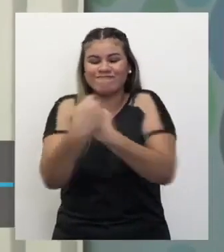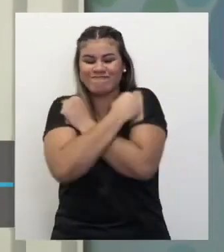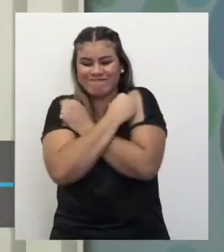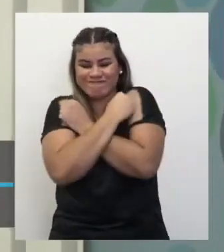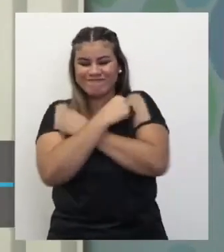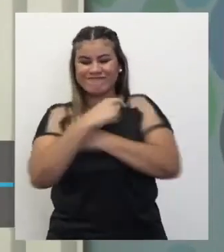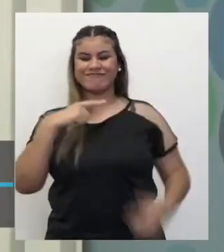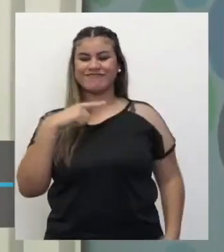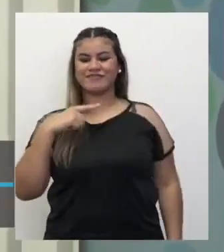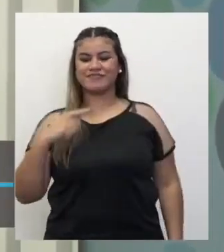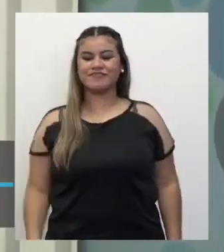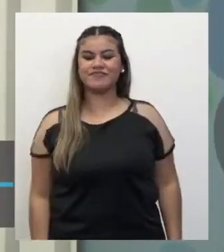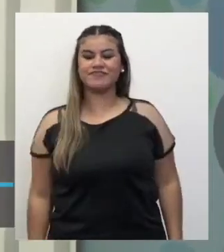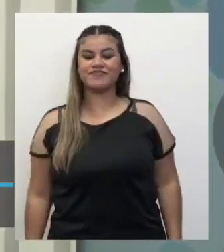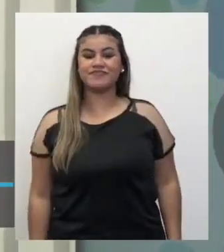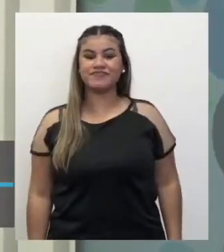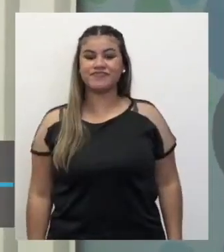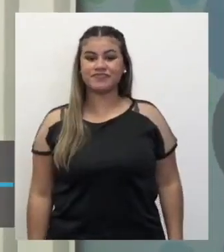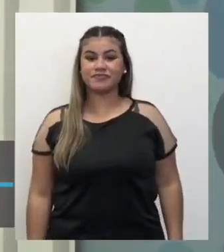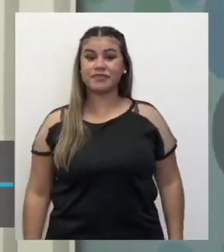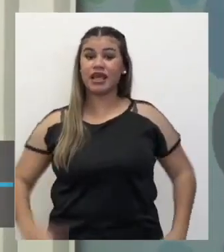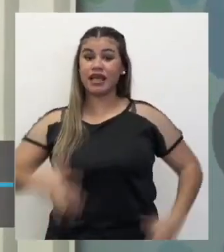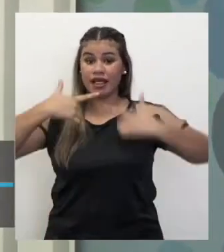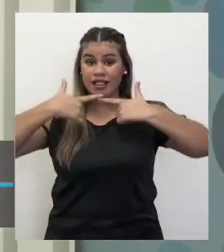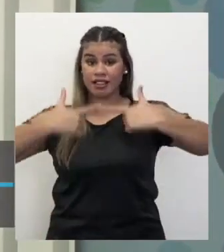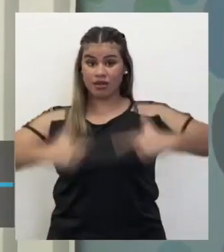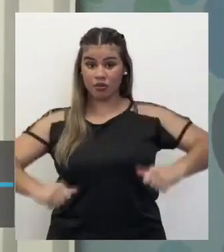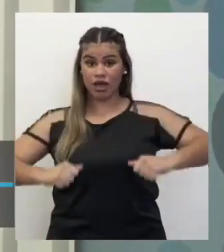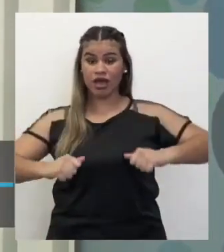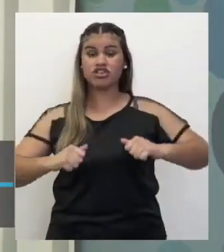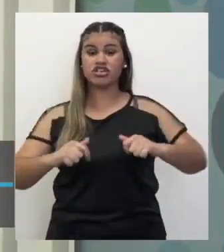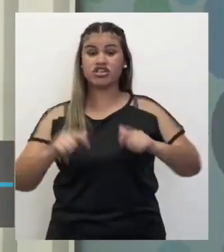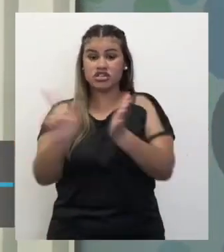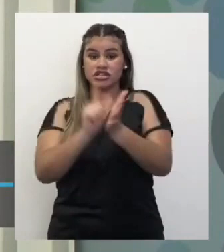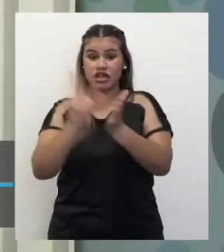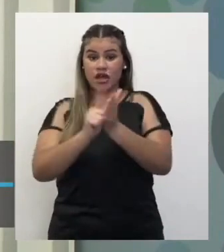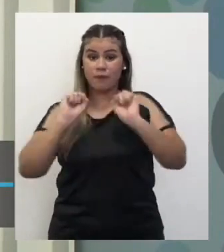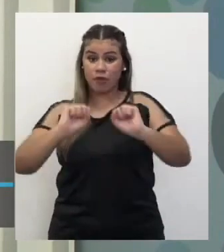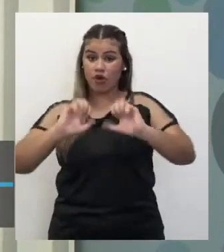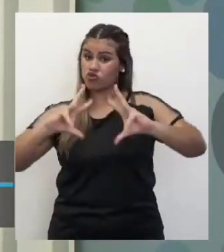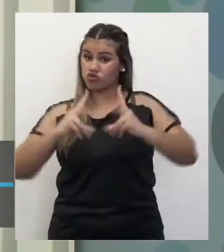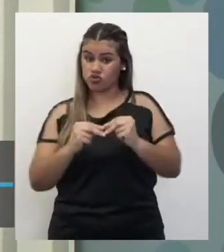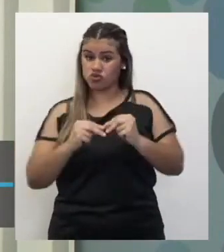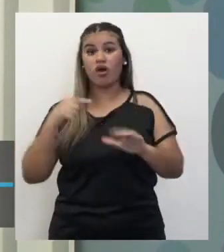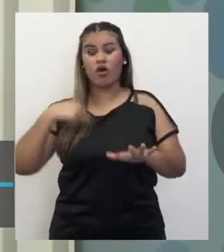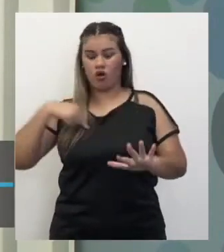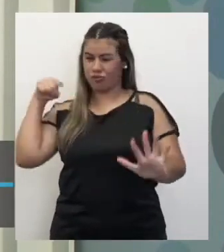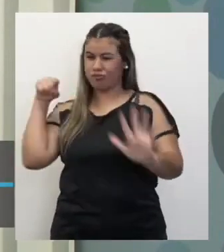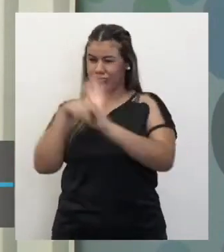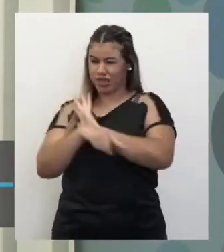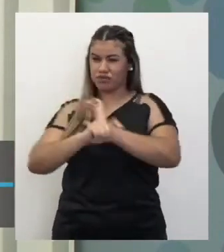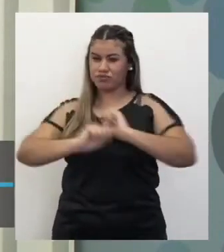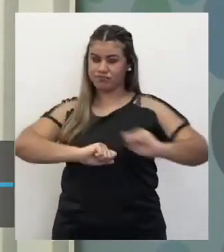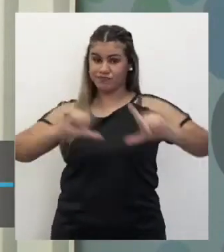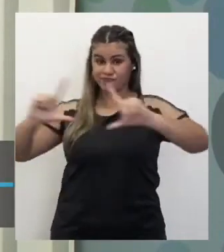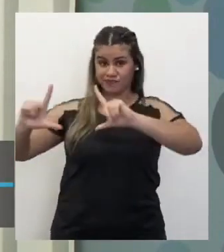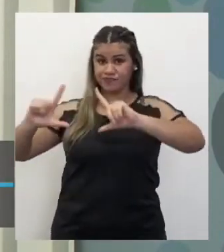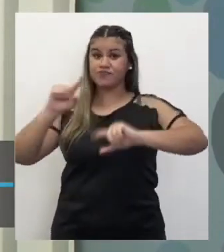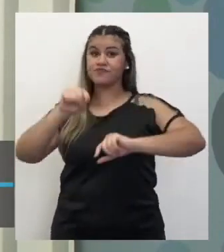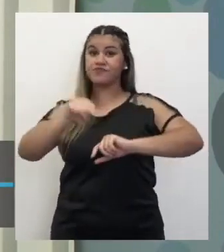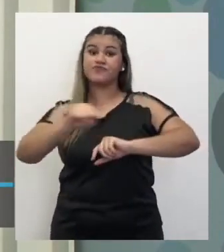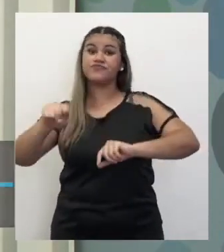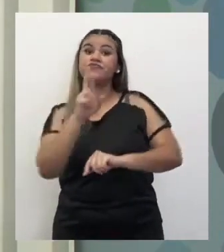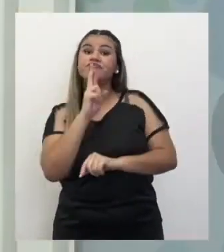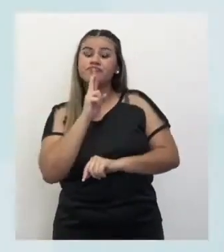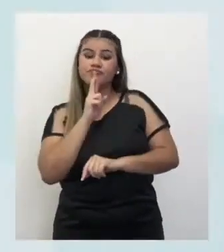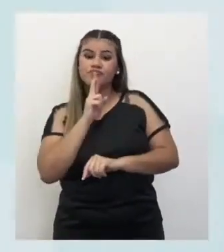que o tema da linguagem literária pode ser tudo. Então olha só, eu vou fazer uma pergunta na tela, eu vou colocar na tela essa pergunta e vocês respondam para